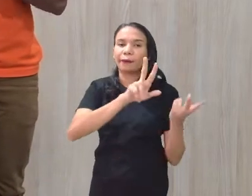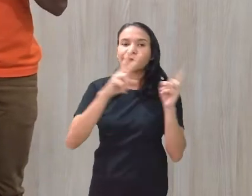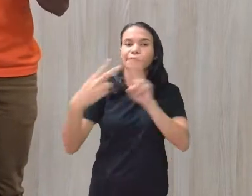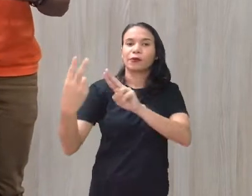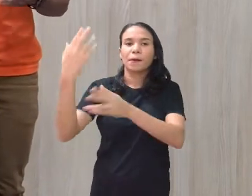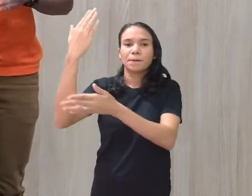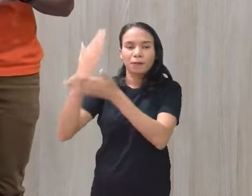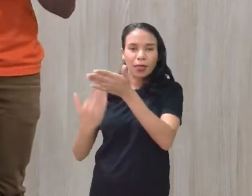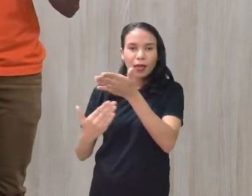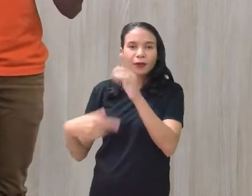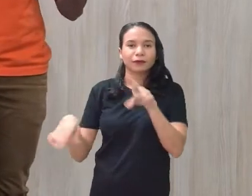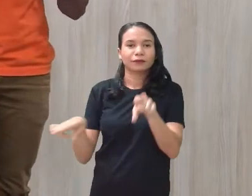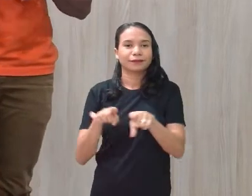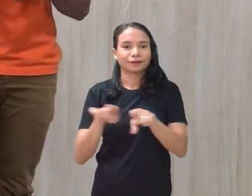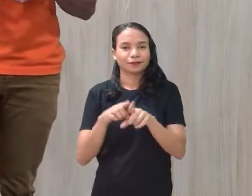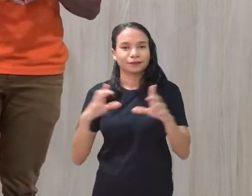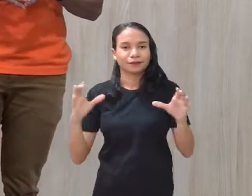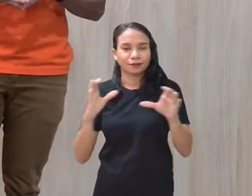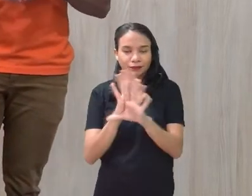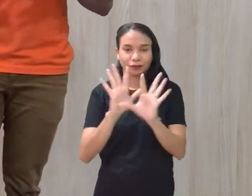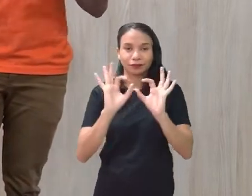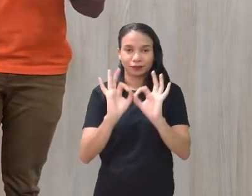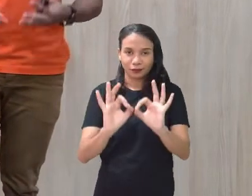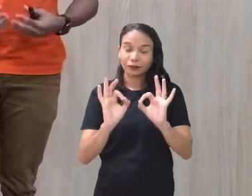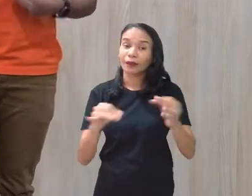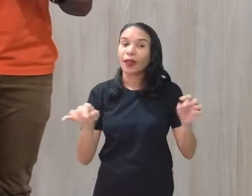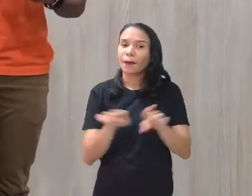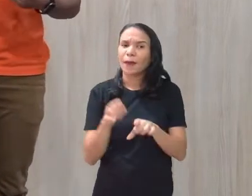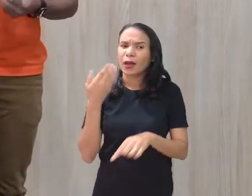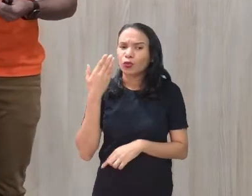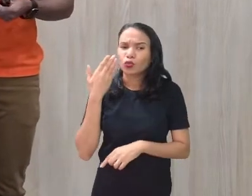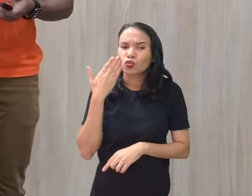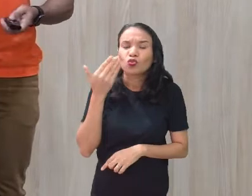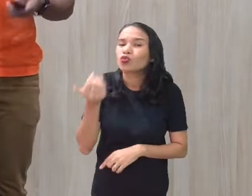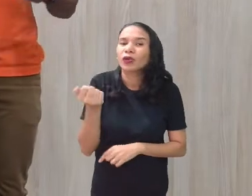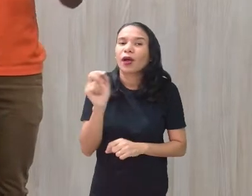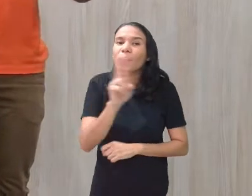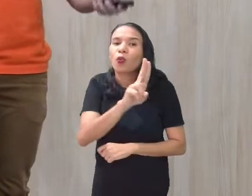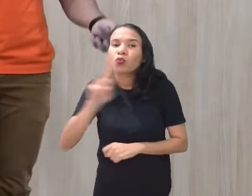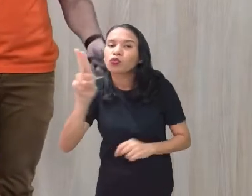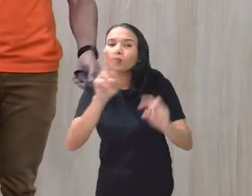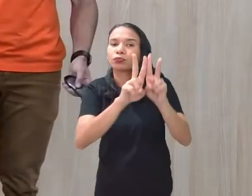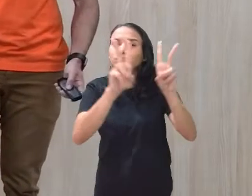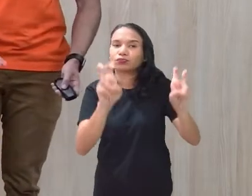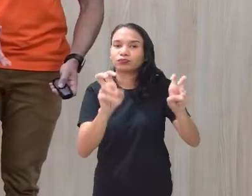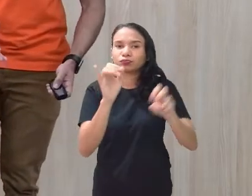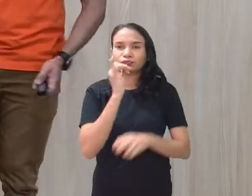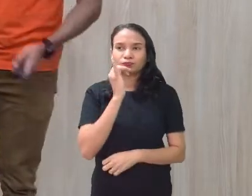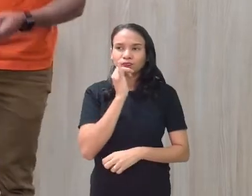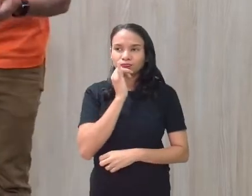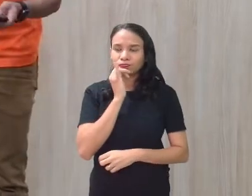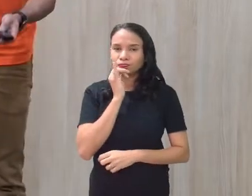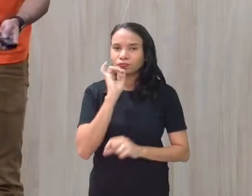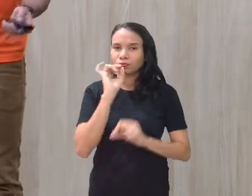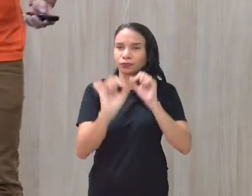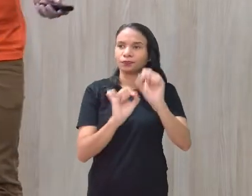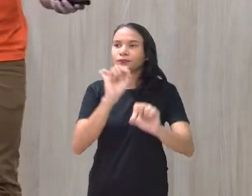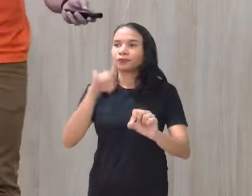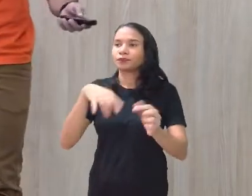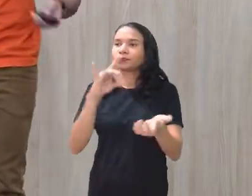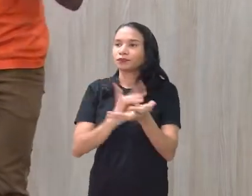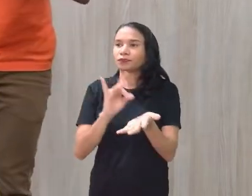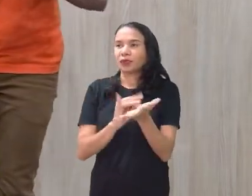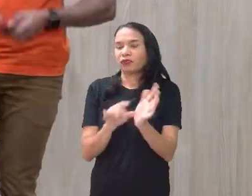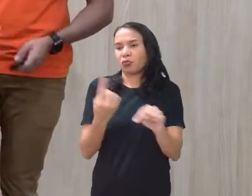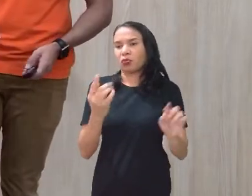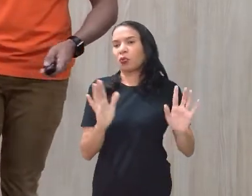à metade de um inteiro, tá? Você só não sabe o nome do assunto, por exemplo, certo? Que é, na verdade,